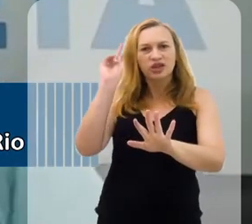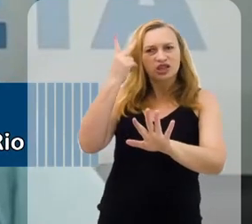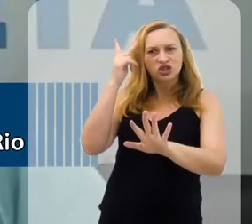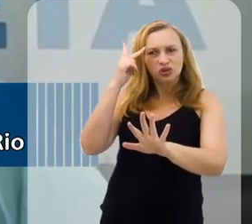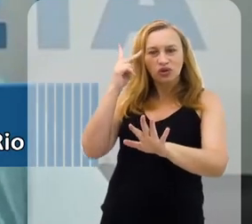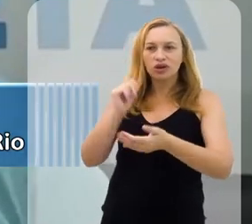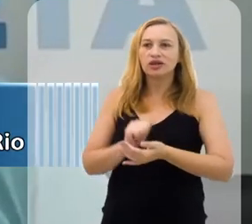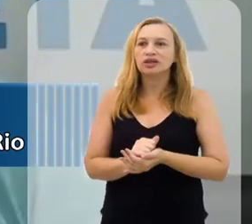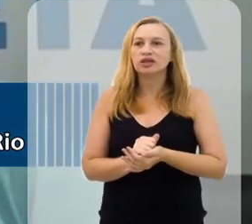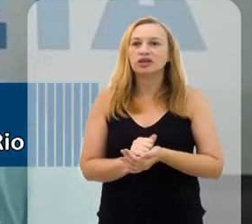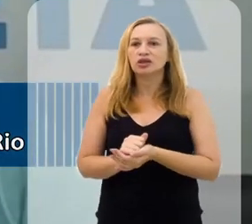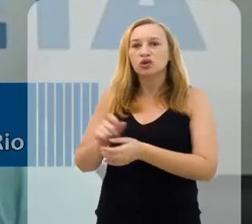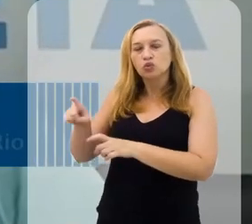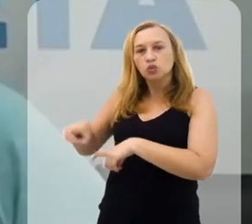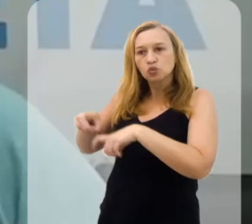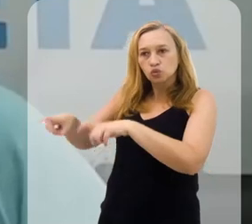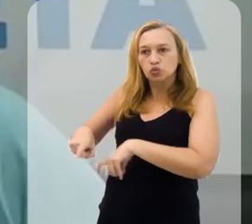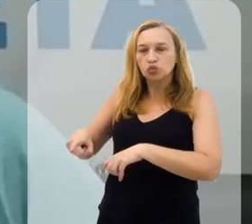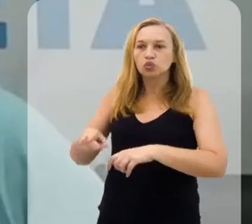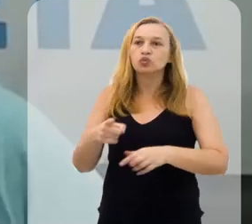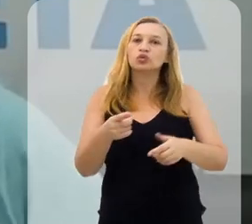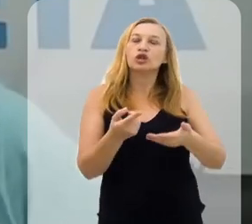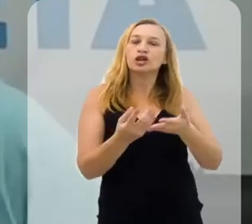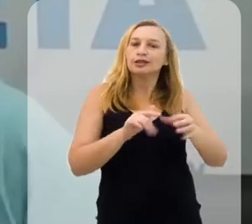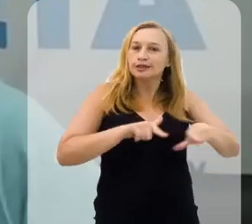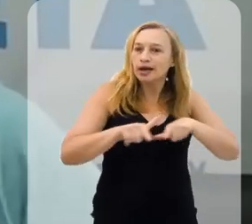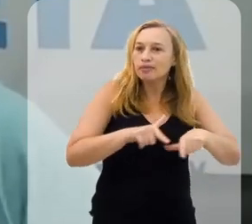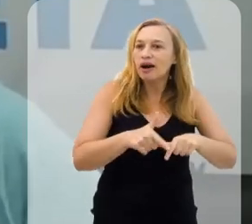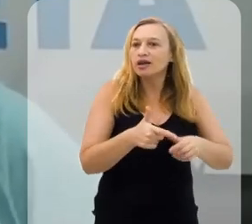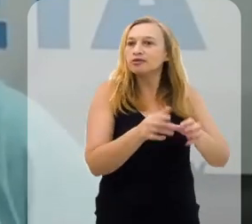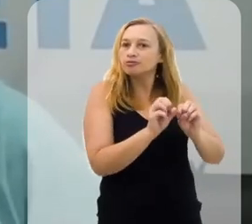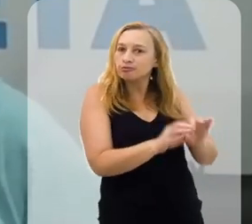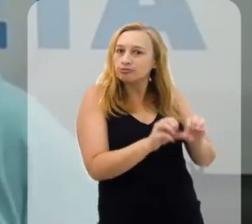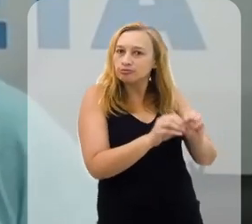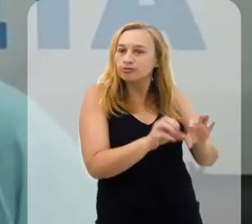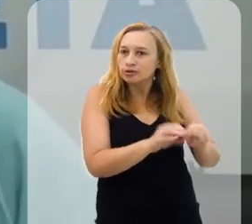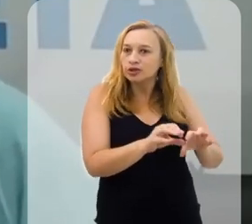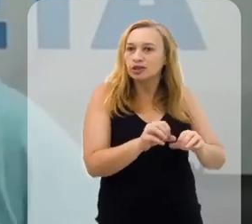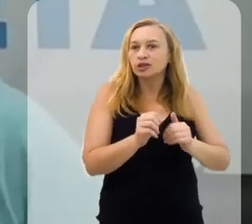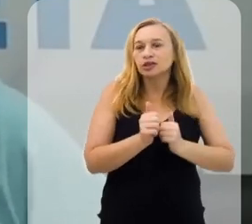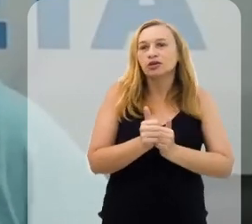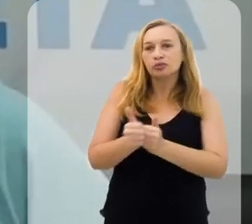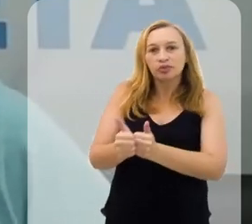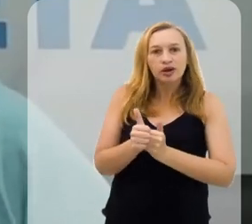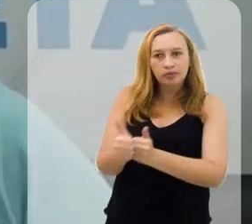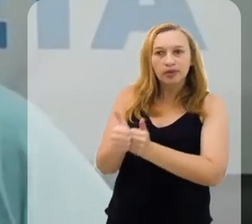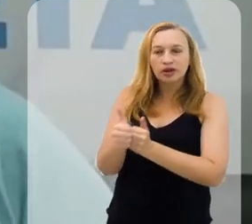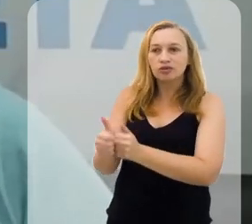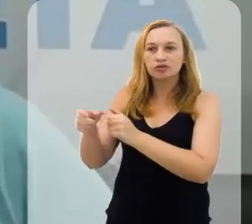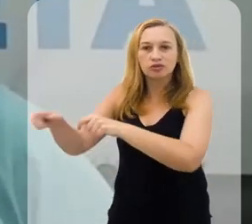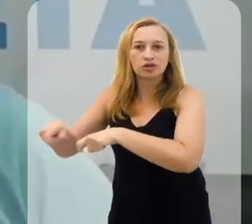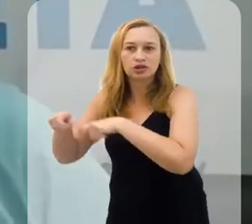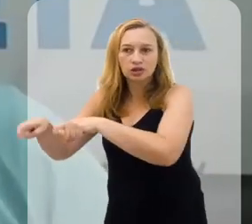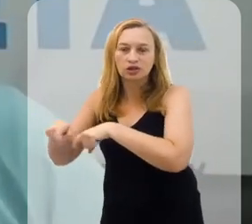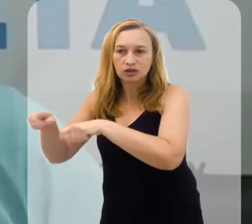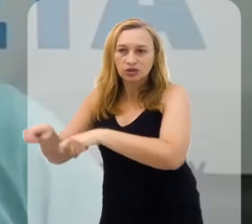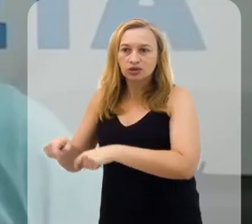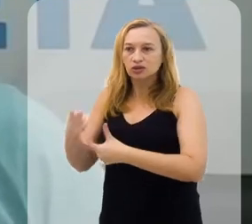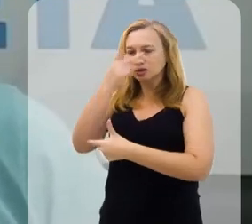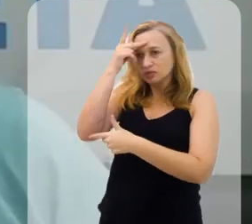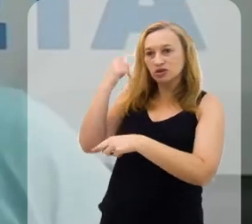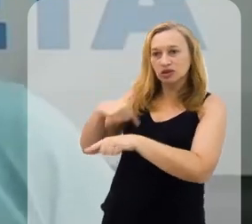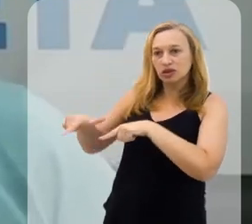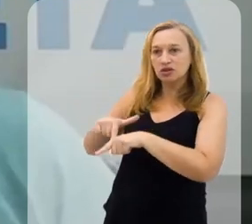pouquinho da história, né, que a extensão rural, esse trabalho educativo, né, de assessoramento dos agricultores,